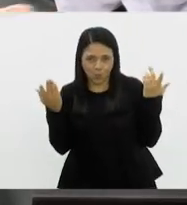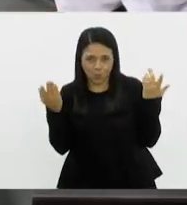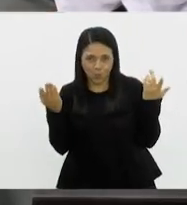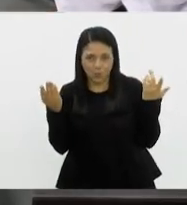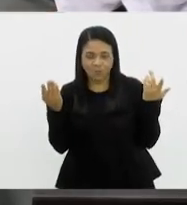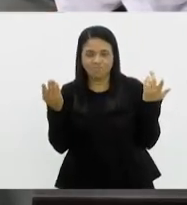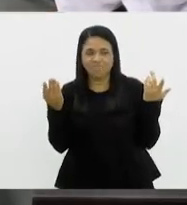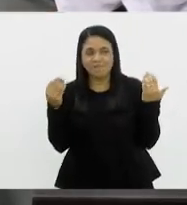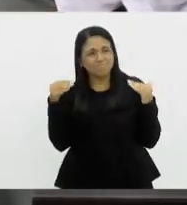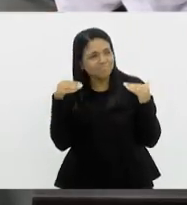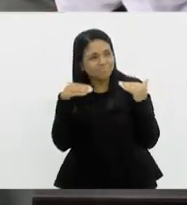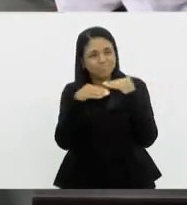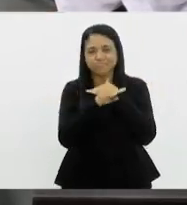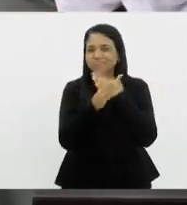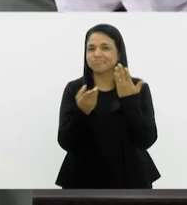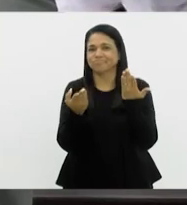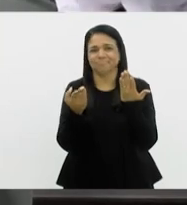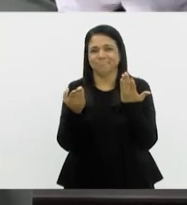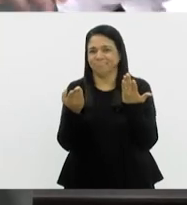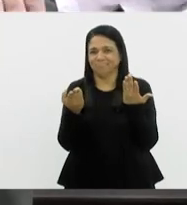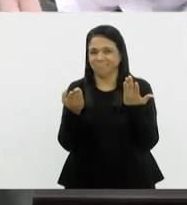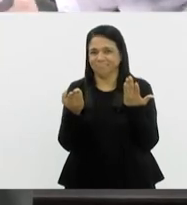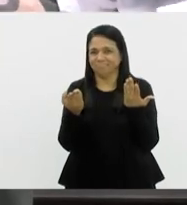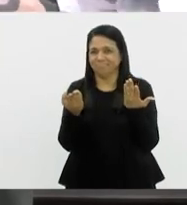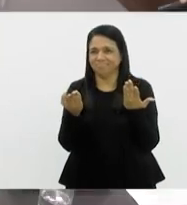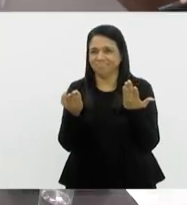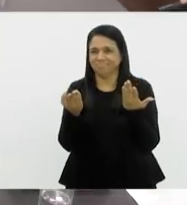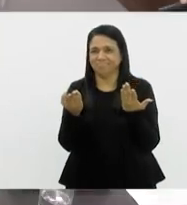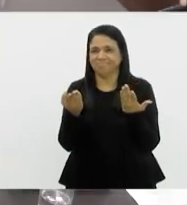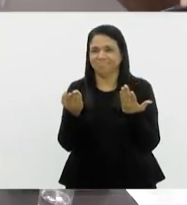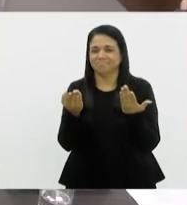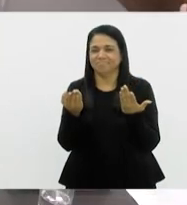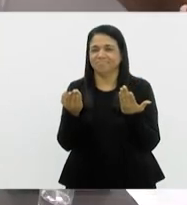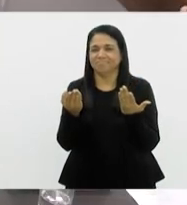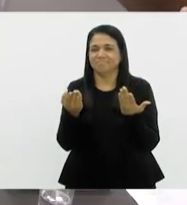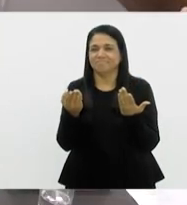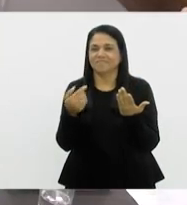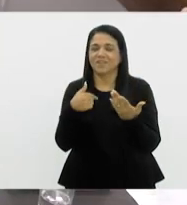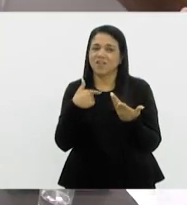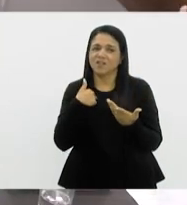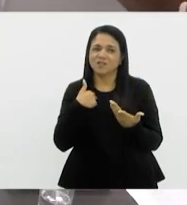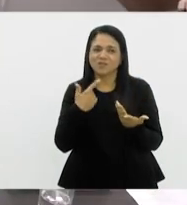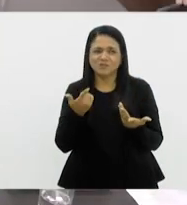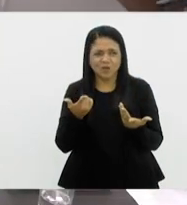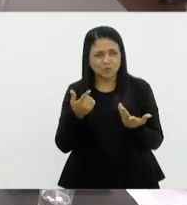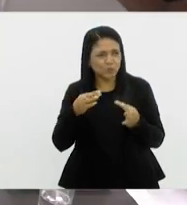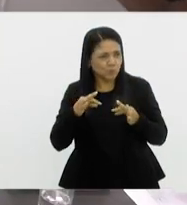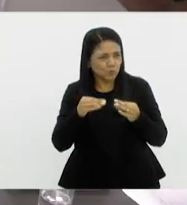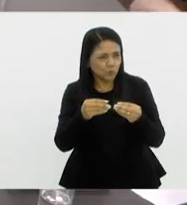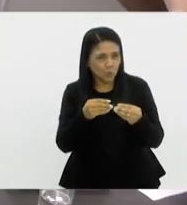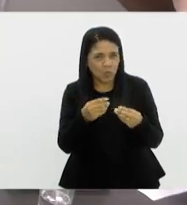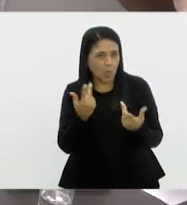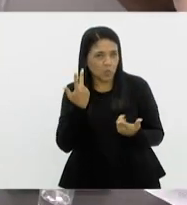padrão. Ele está se referindo... Vossa Excelência me consegue uma parte? Tudo aquilo que não é fora do padrão é maluco? Isso,